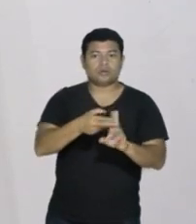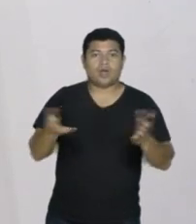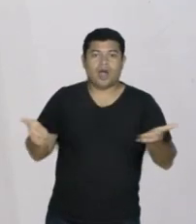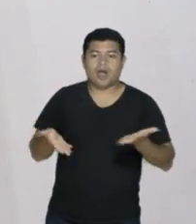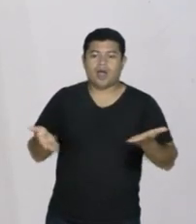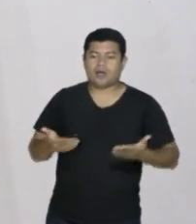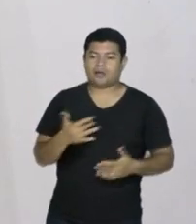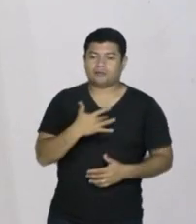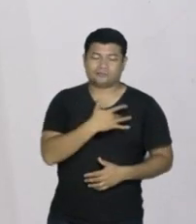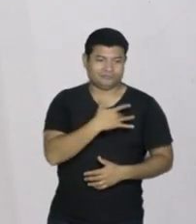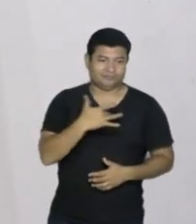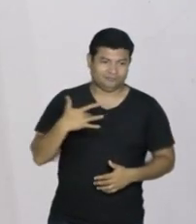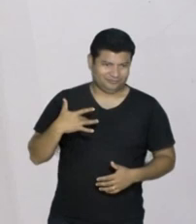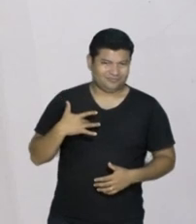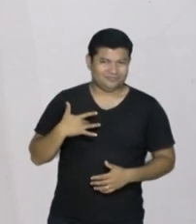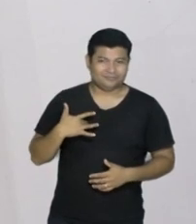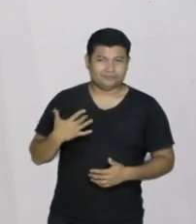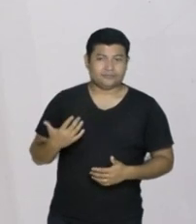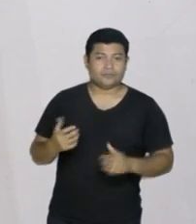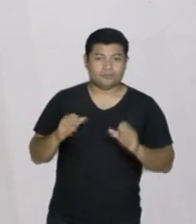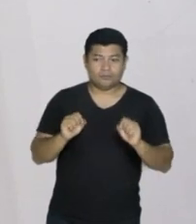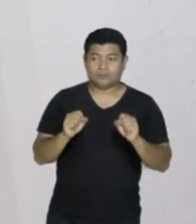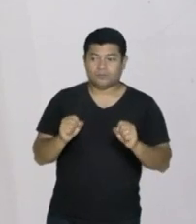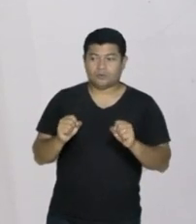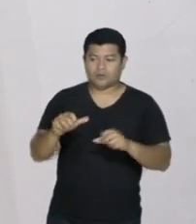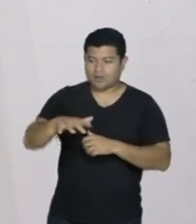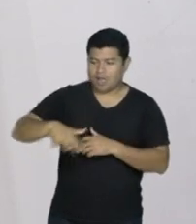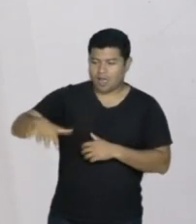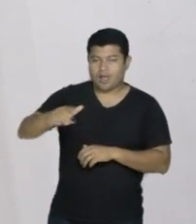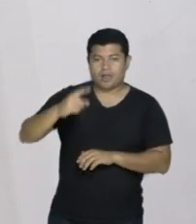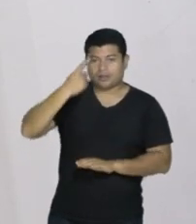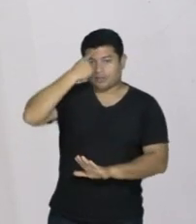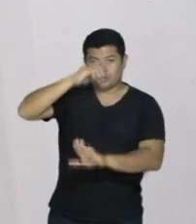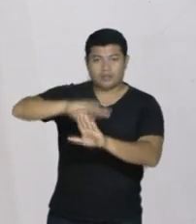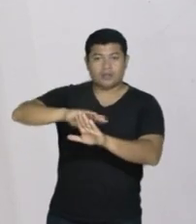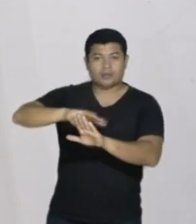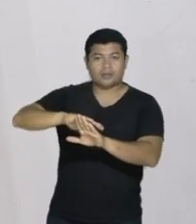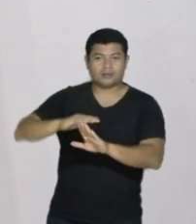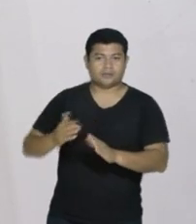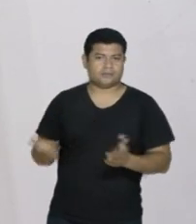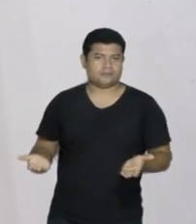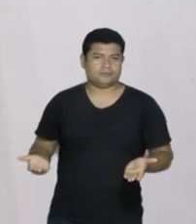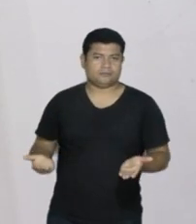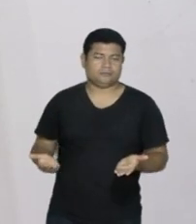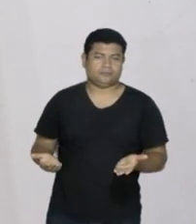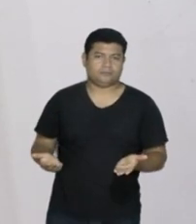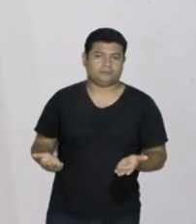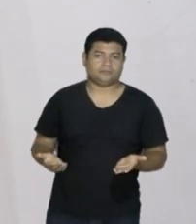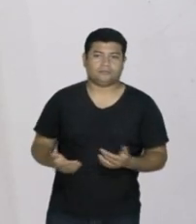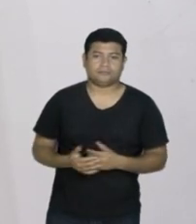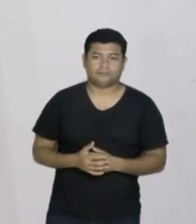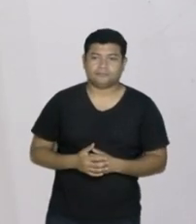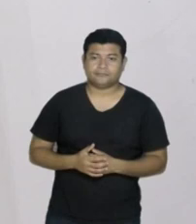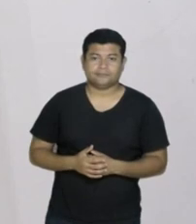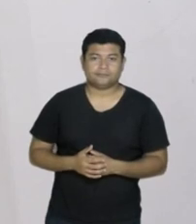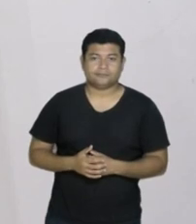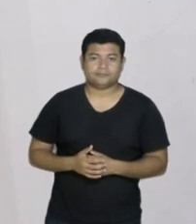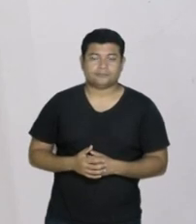tá virando Campo ideológico das aberrações dessa gente aí sem noção